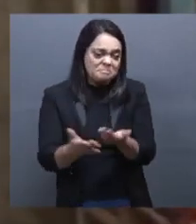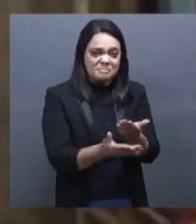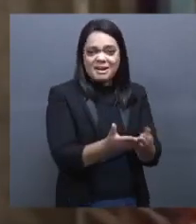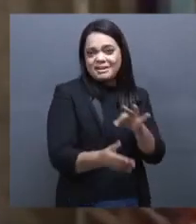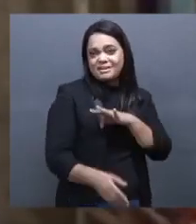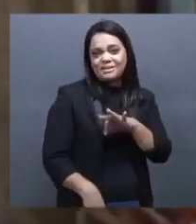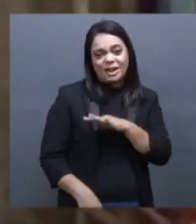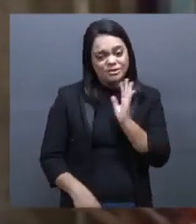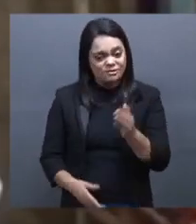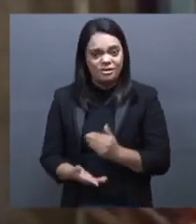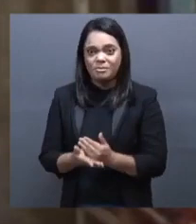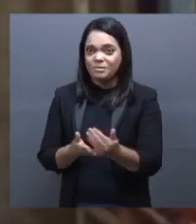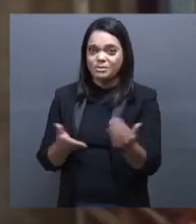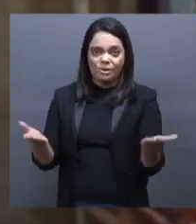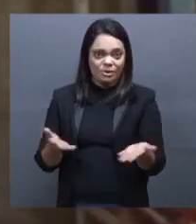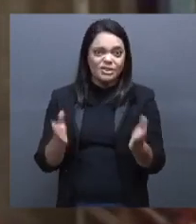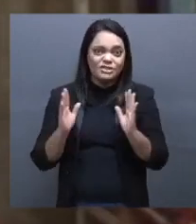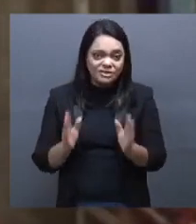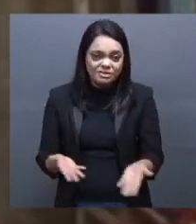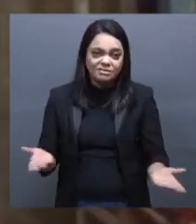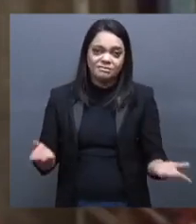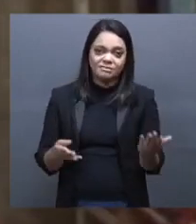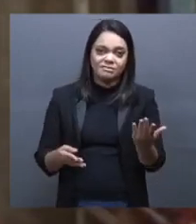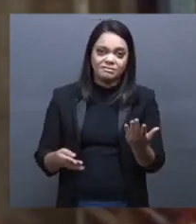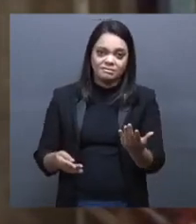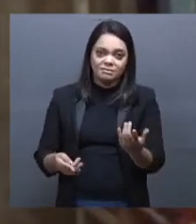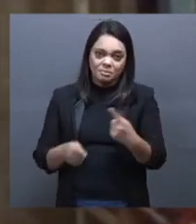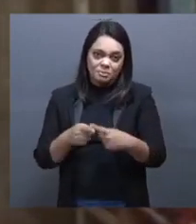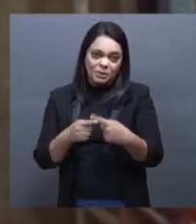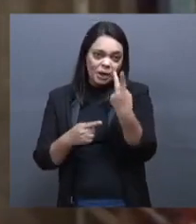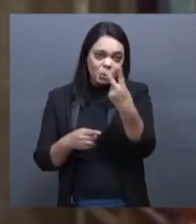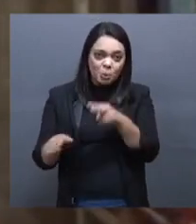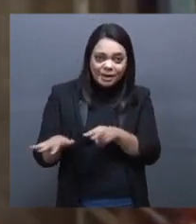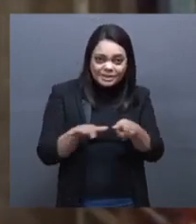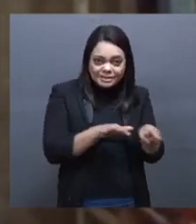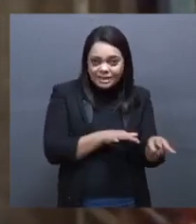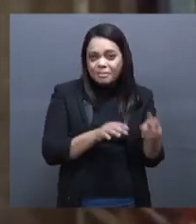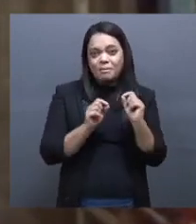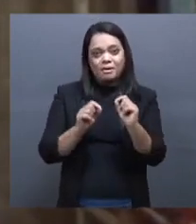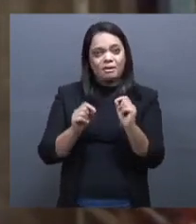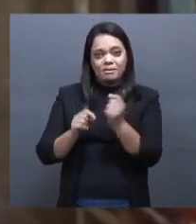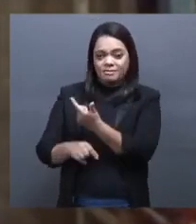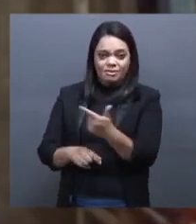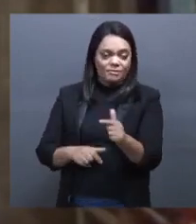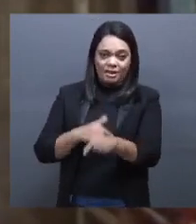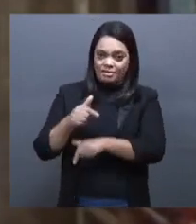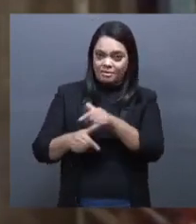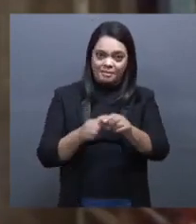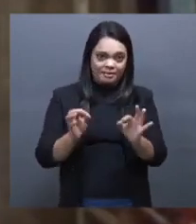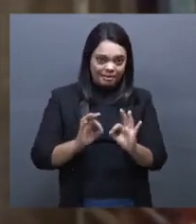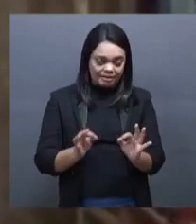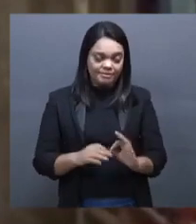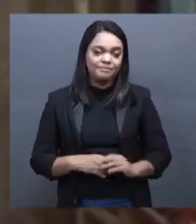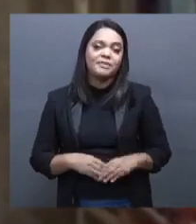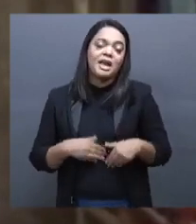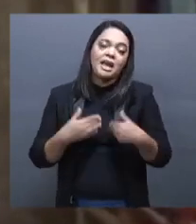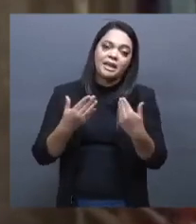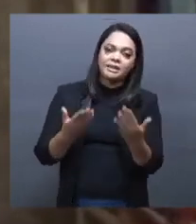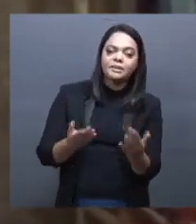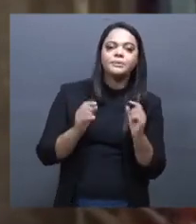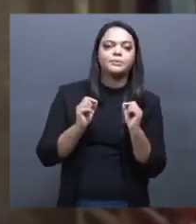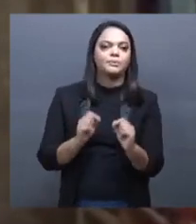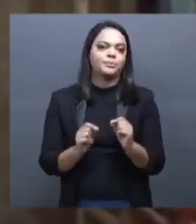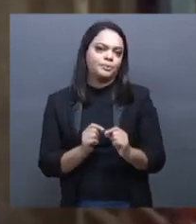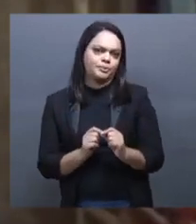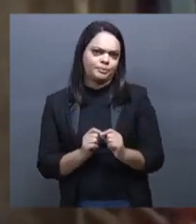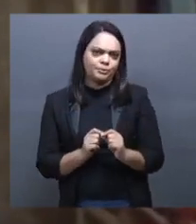na verdade, já estão enfrentando com essas duas semanas de restrição de circulação, tá? O que acontece é que